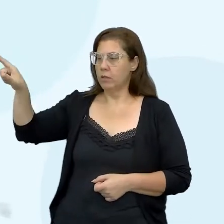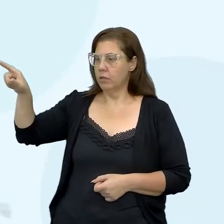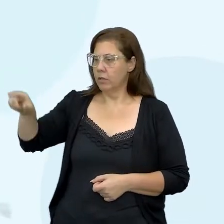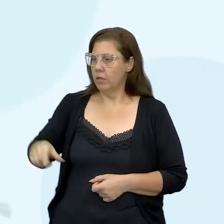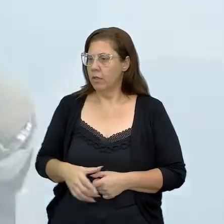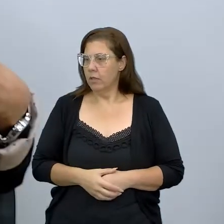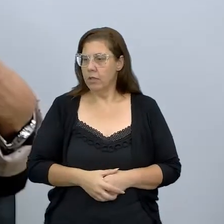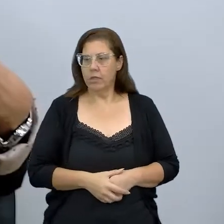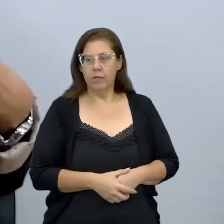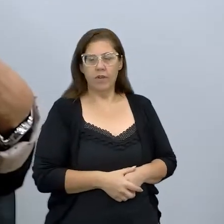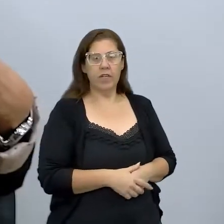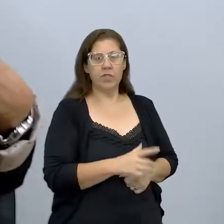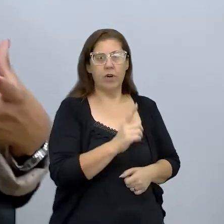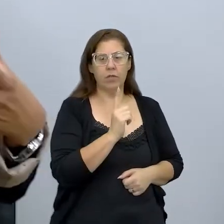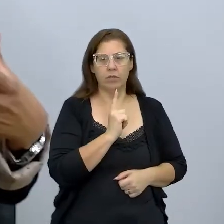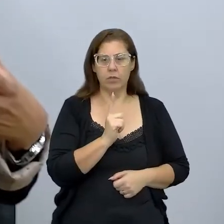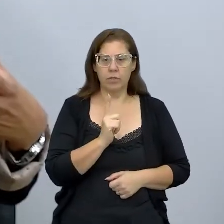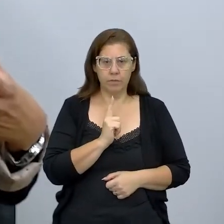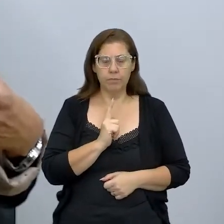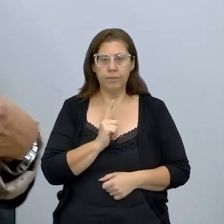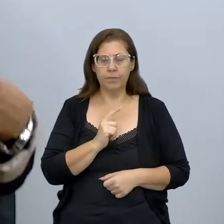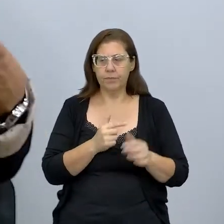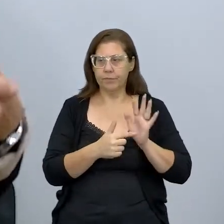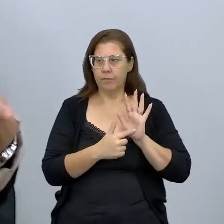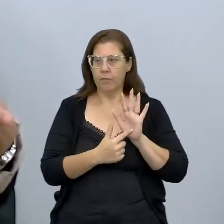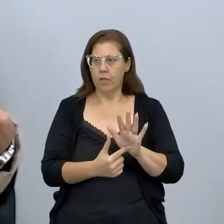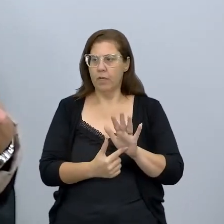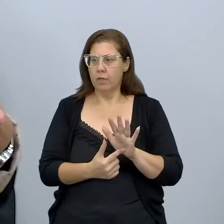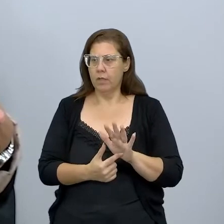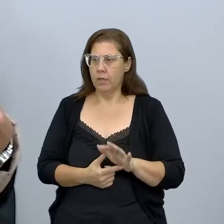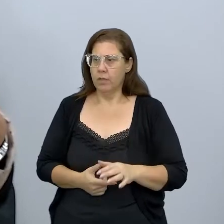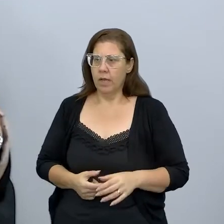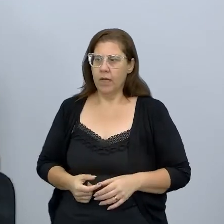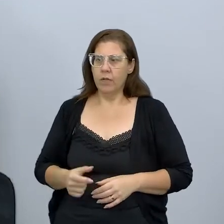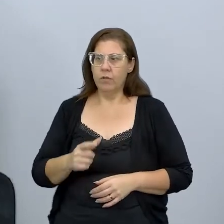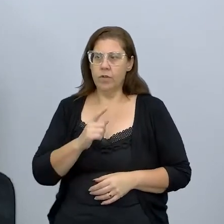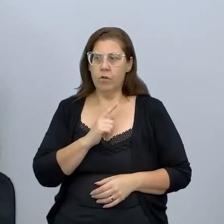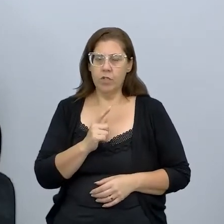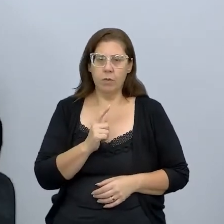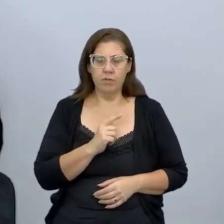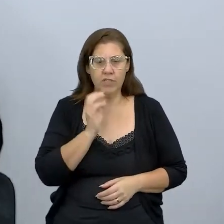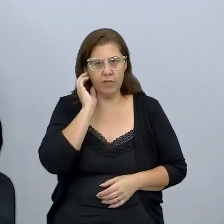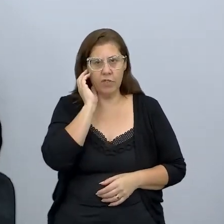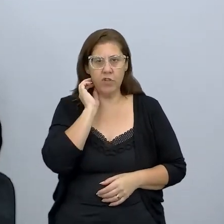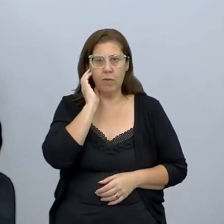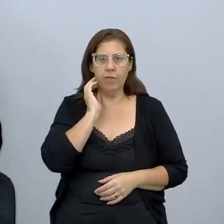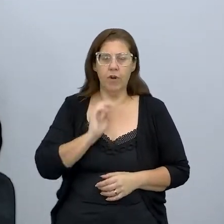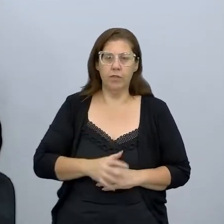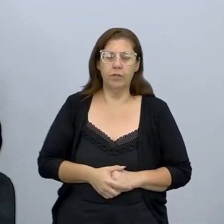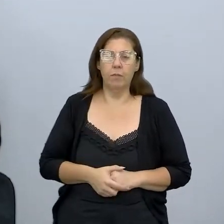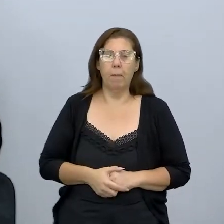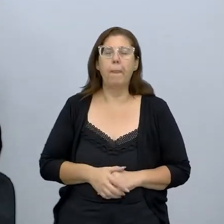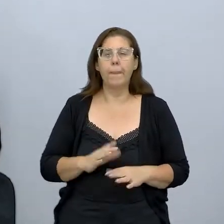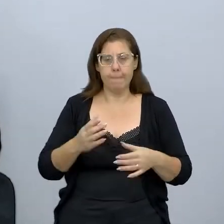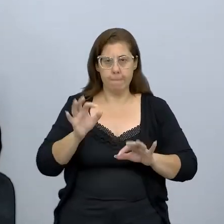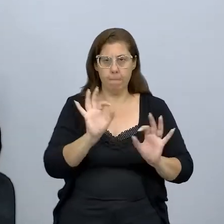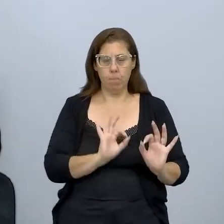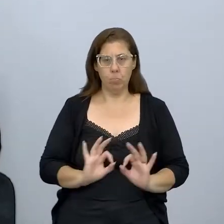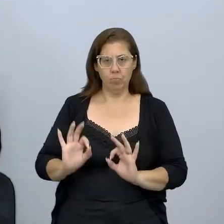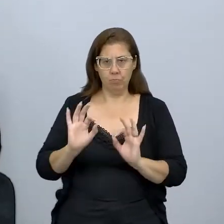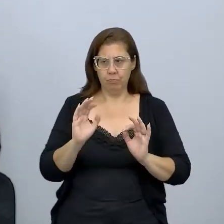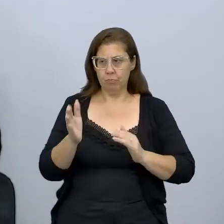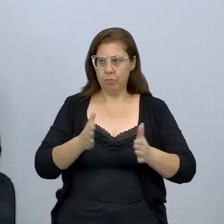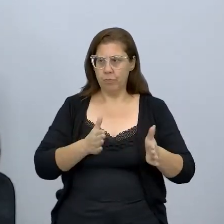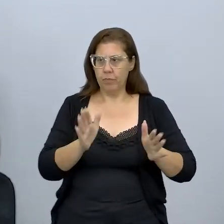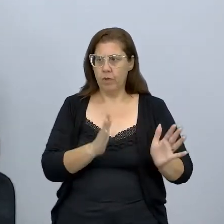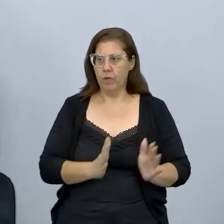é a forma de manifestação energética que a gente mais utiliza. Porque aumentou muito a produção de